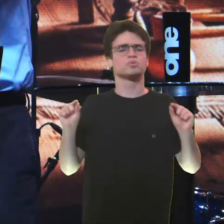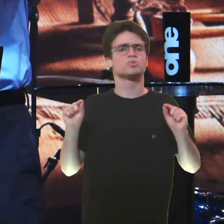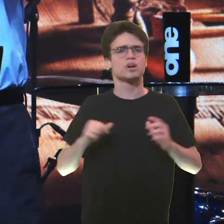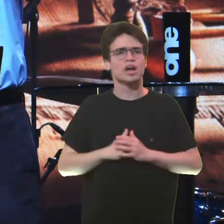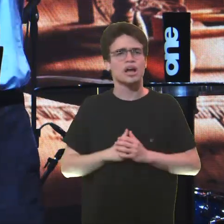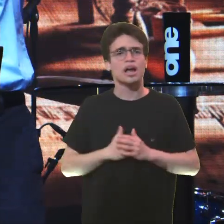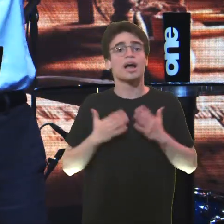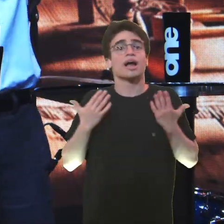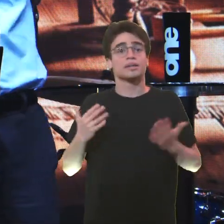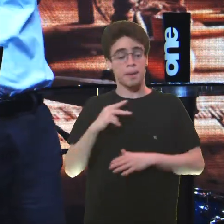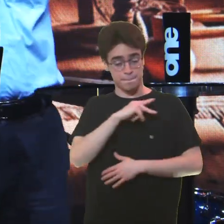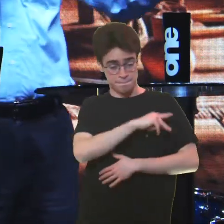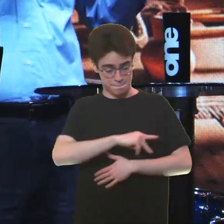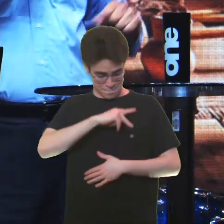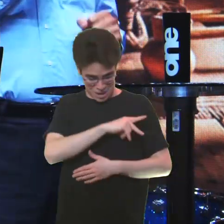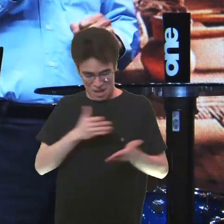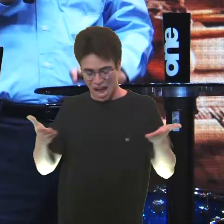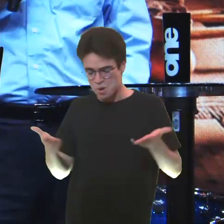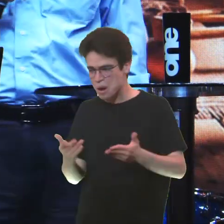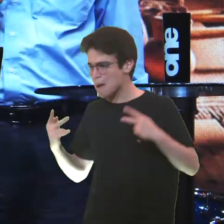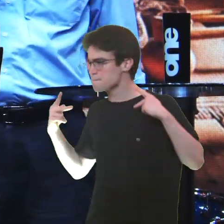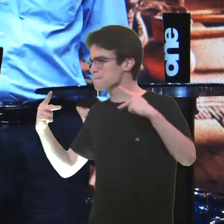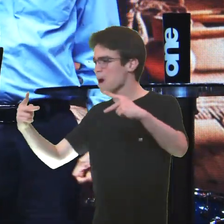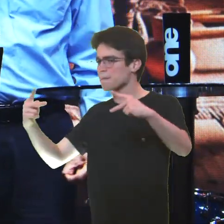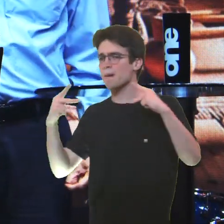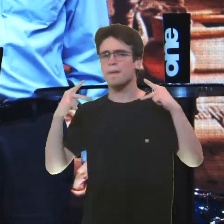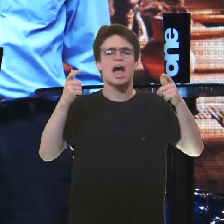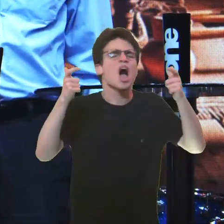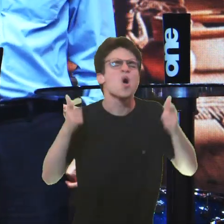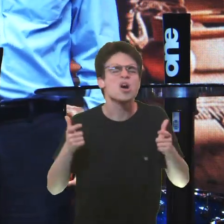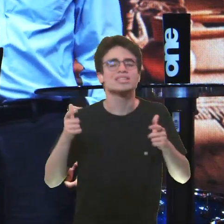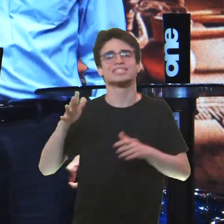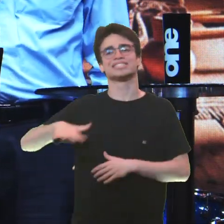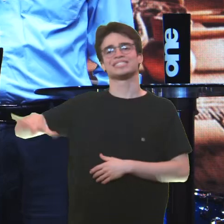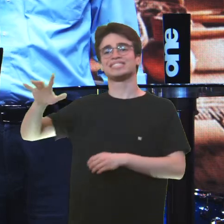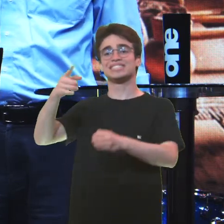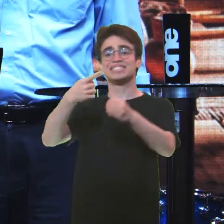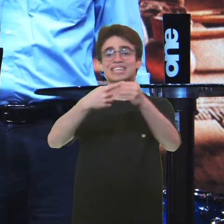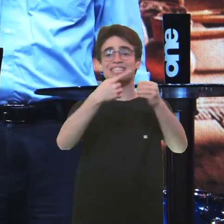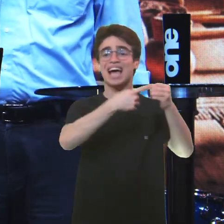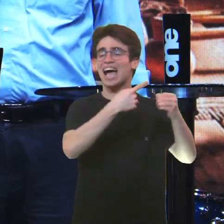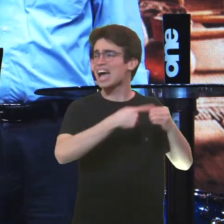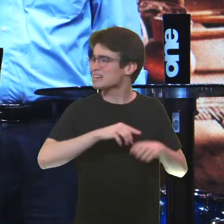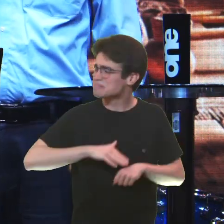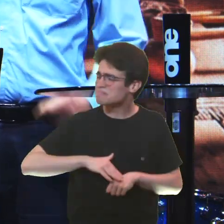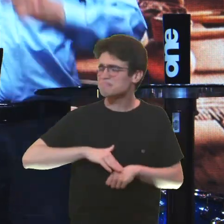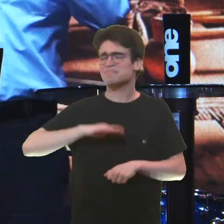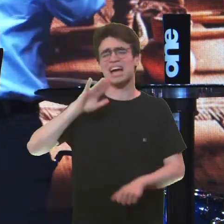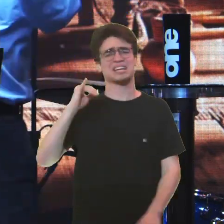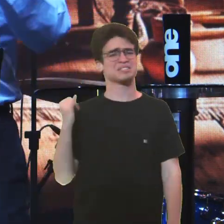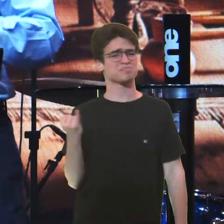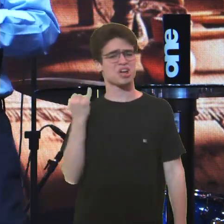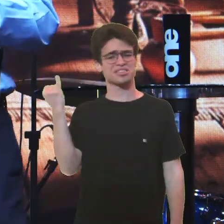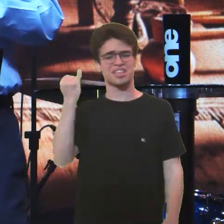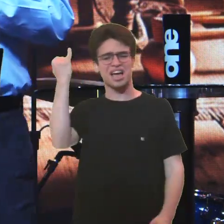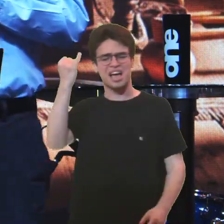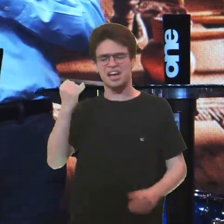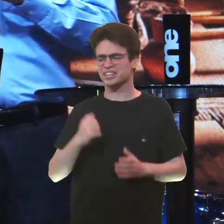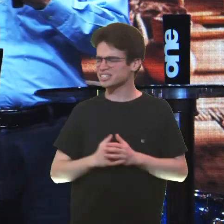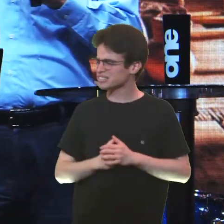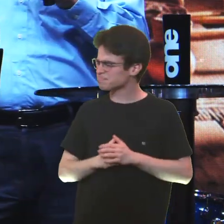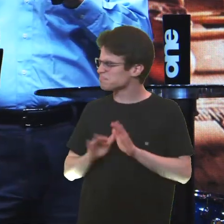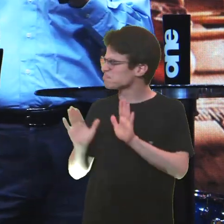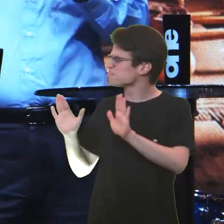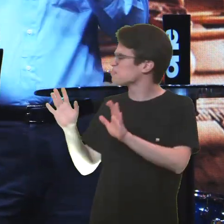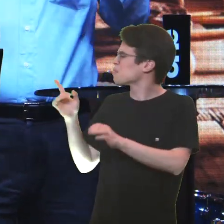ahora solo en las ciudades más importantes. Paulo agora começa a pregar apenas nas cidades mais importantes. ¿Por qué razón? Por